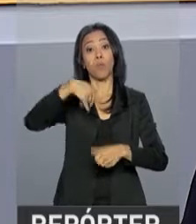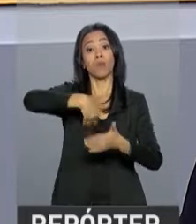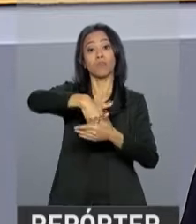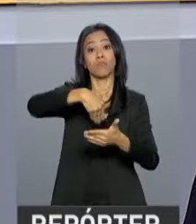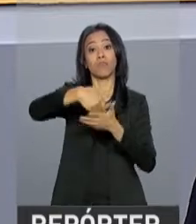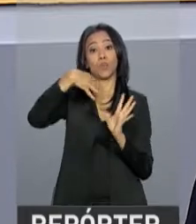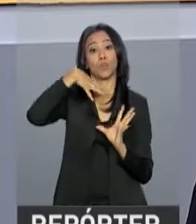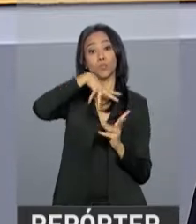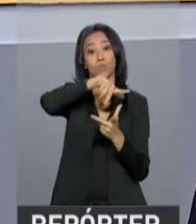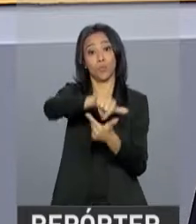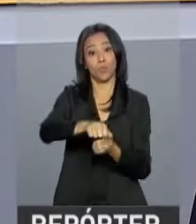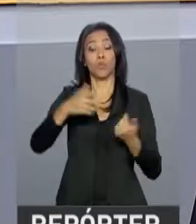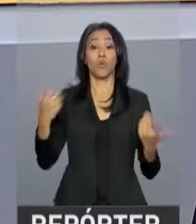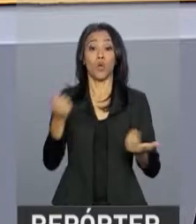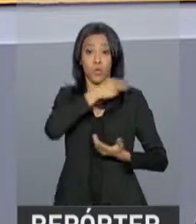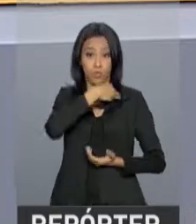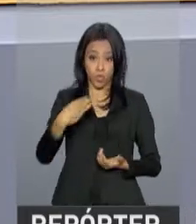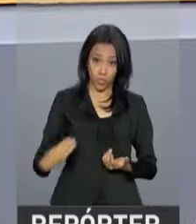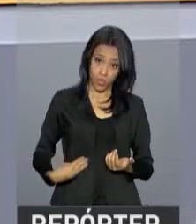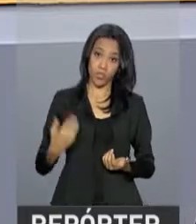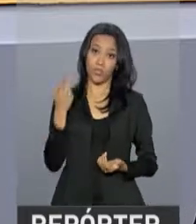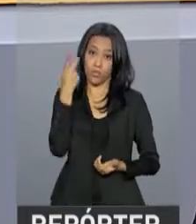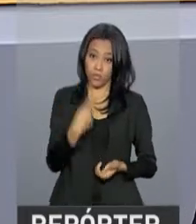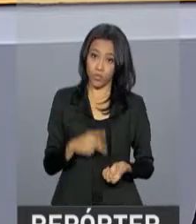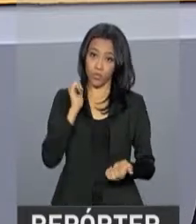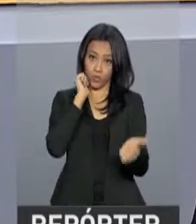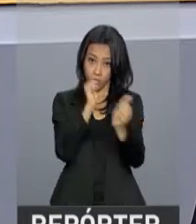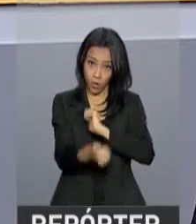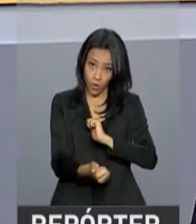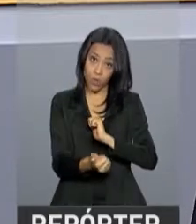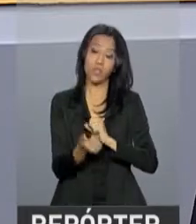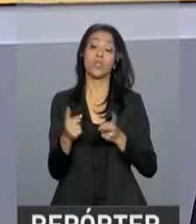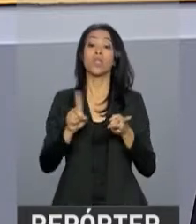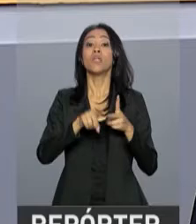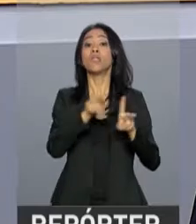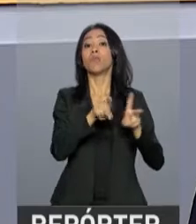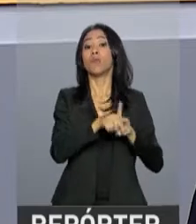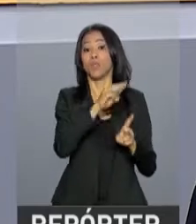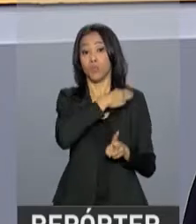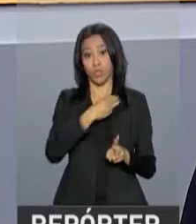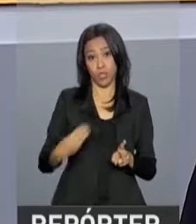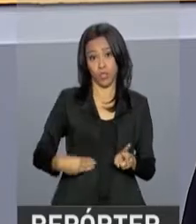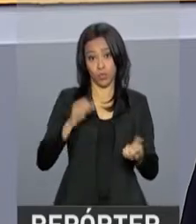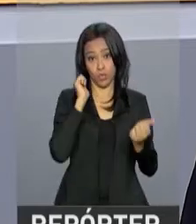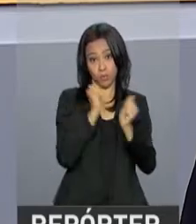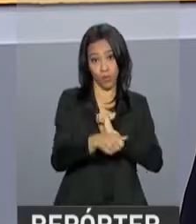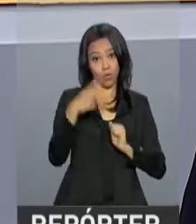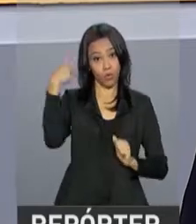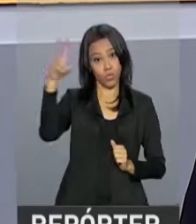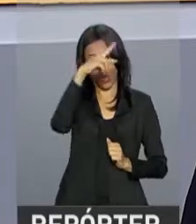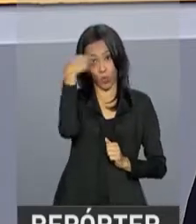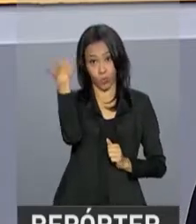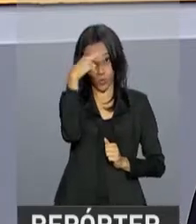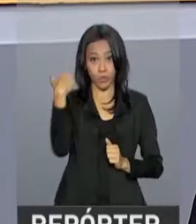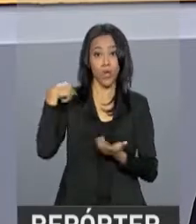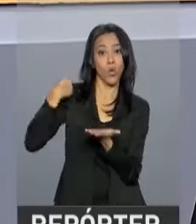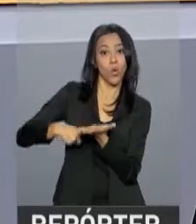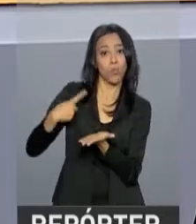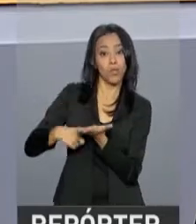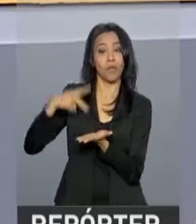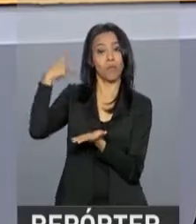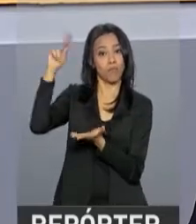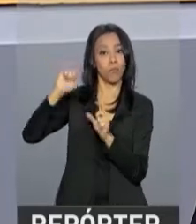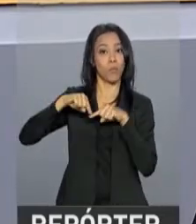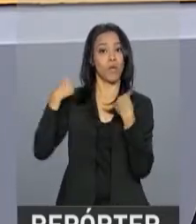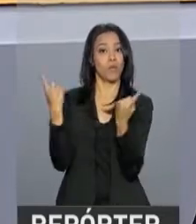o ministro brasileiro do esporte leandro cruz eo ministro dos esportes da rússia acertaram durante reunião de trabalho em